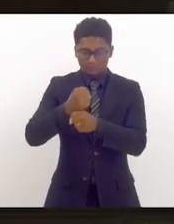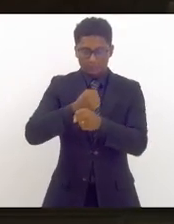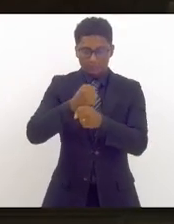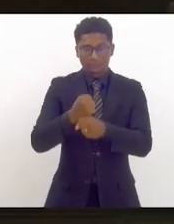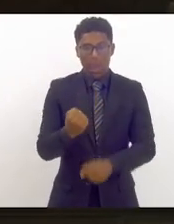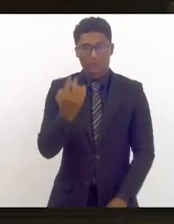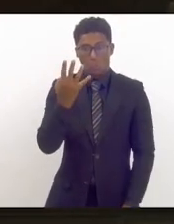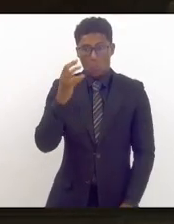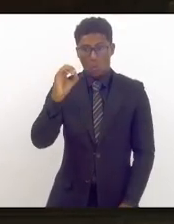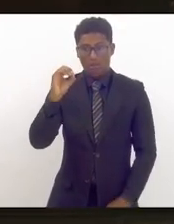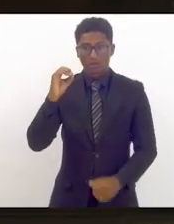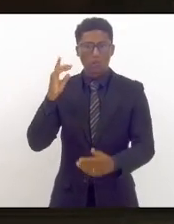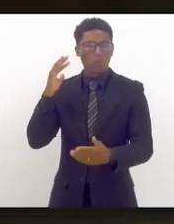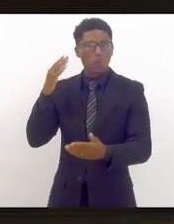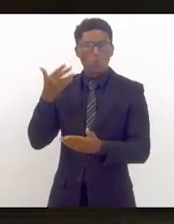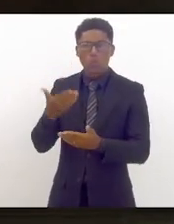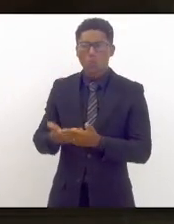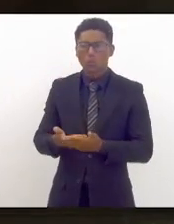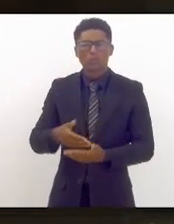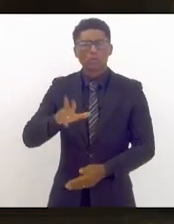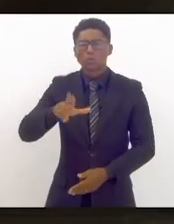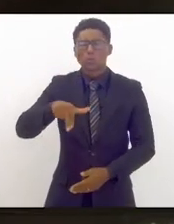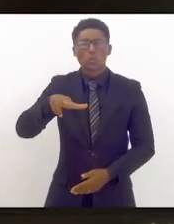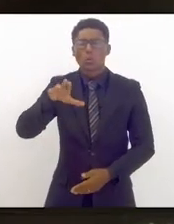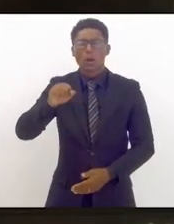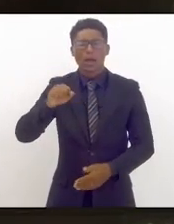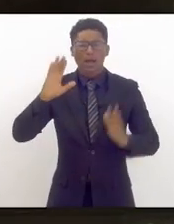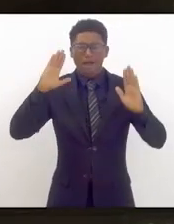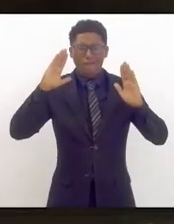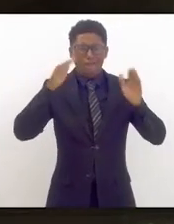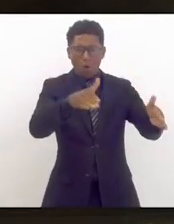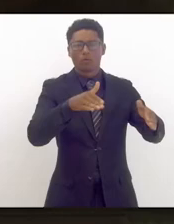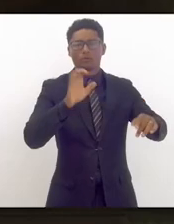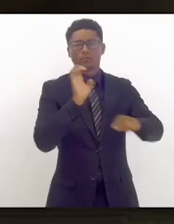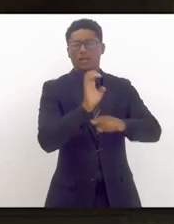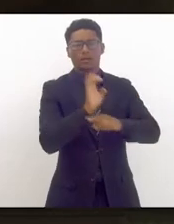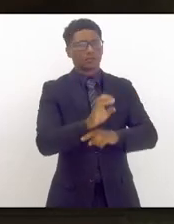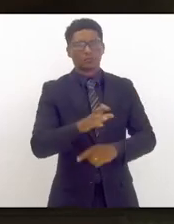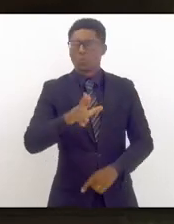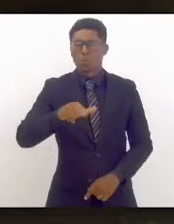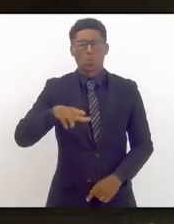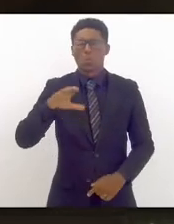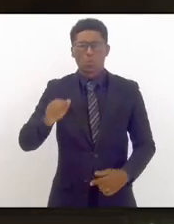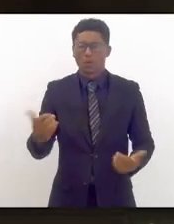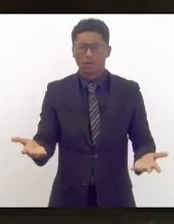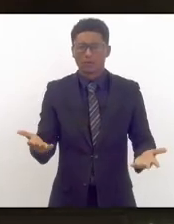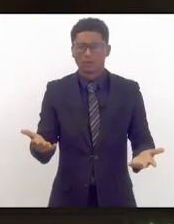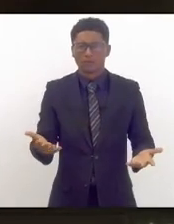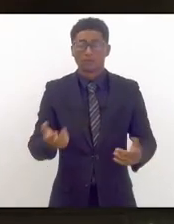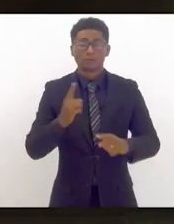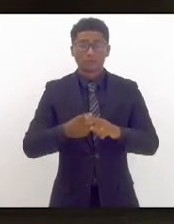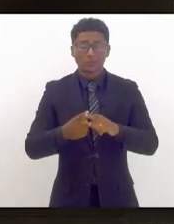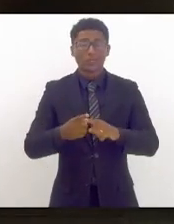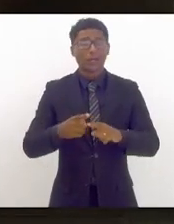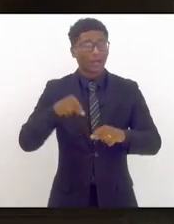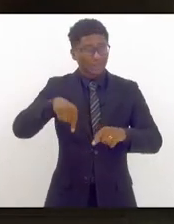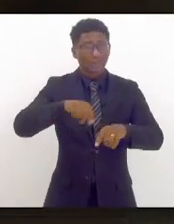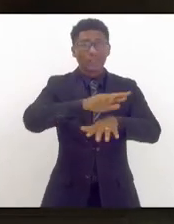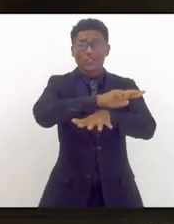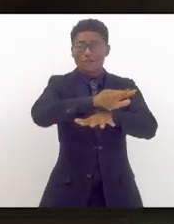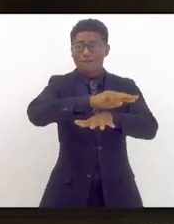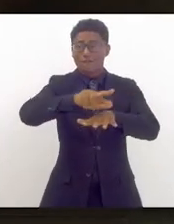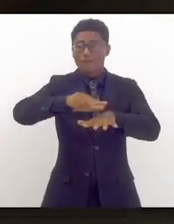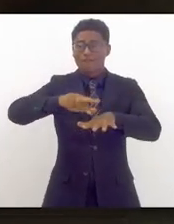houve direcionamento focado para o Estado. Temos uma enorme diversidade e potencialidades